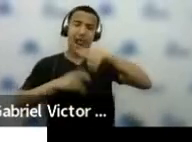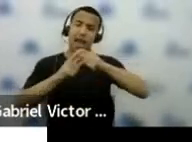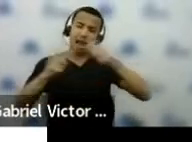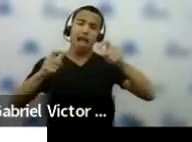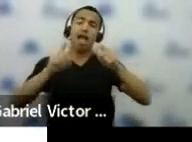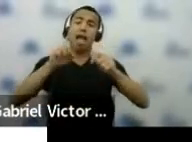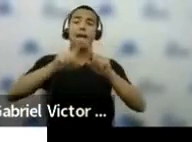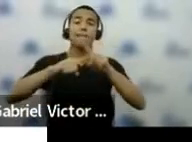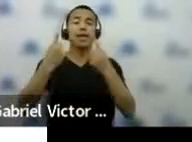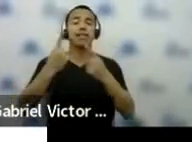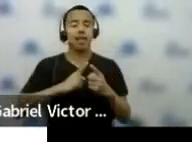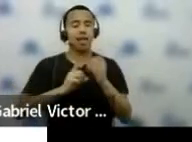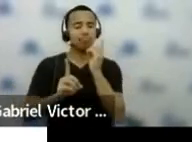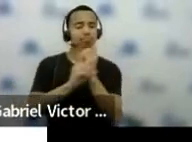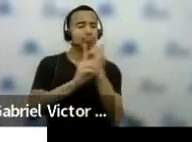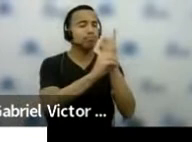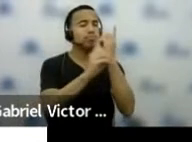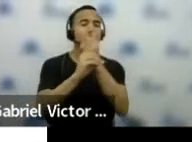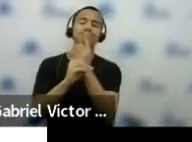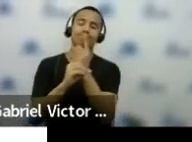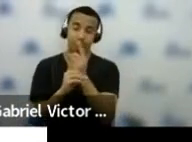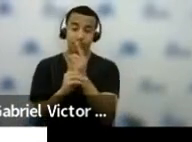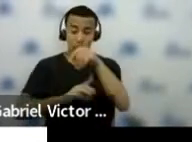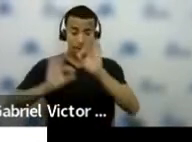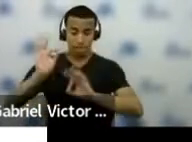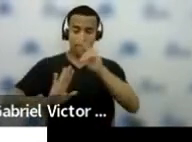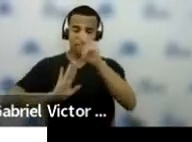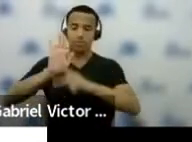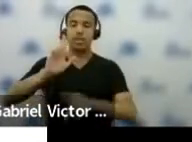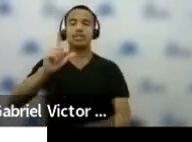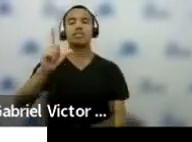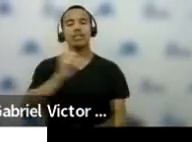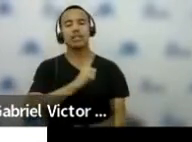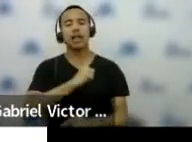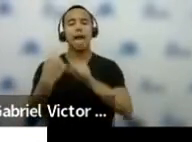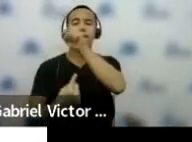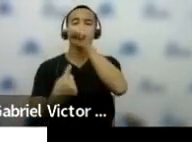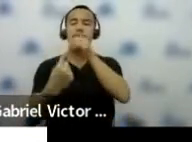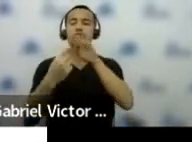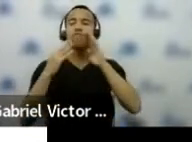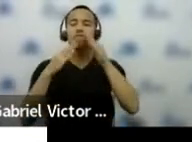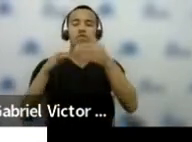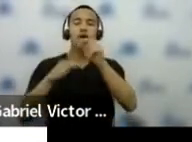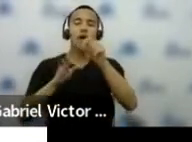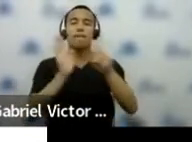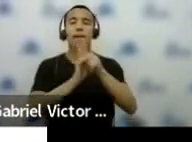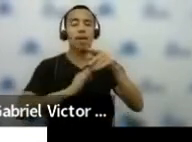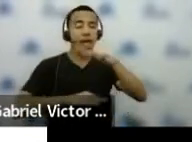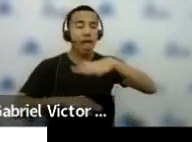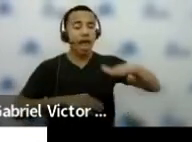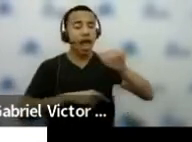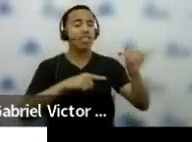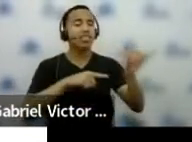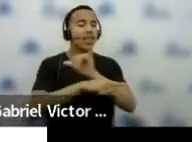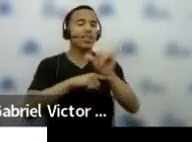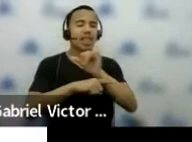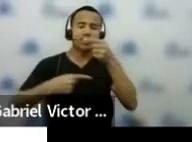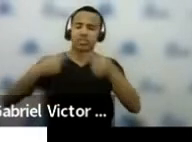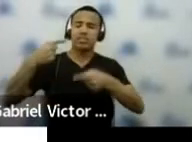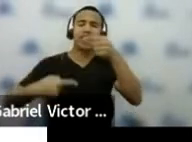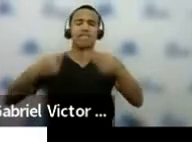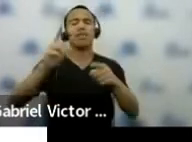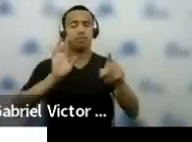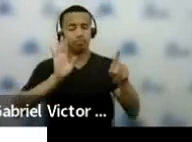mais disruptivos. Esses projetos, eles têm foco em áreas estratégicas, em desafios, estão ancorados nas